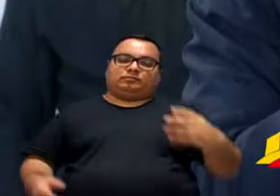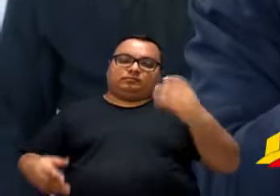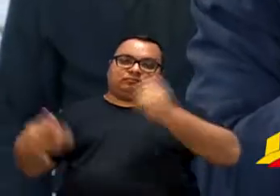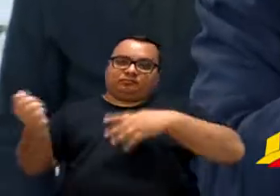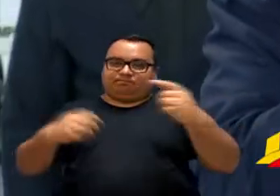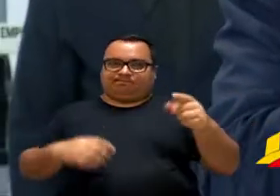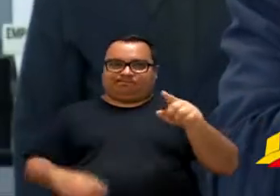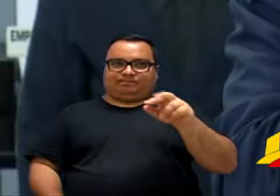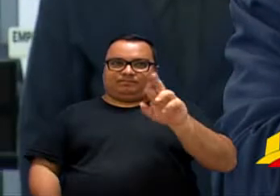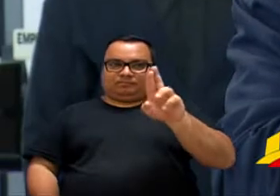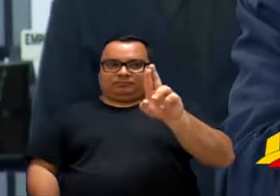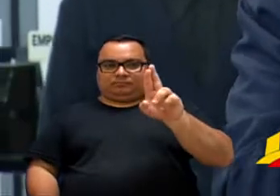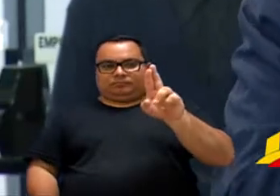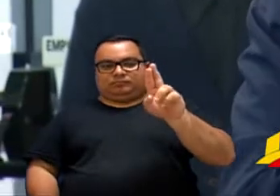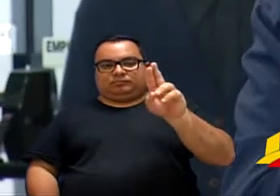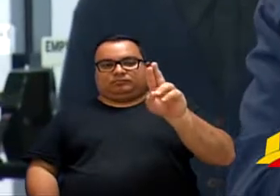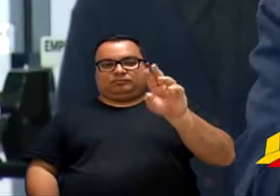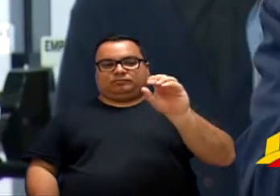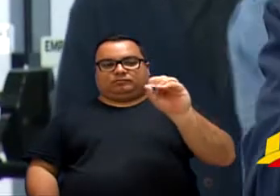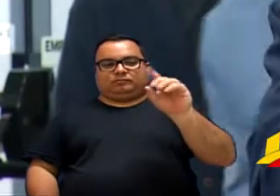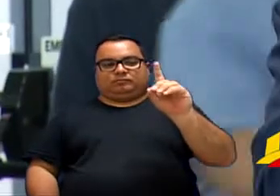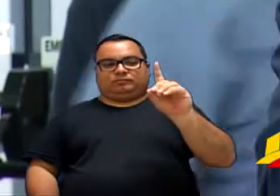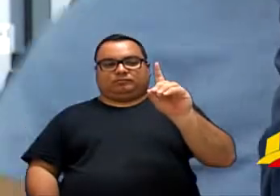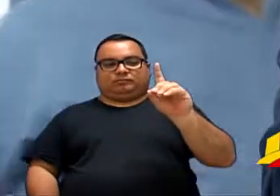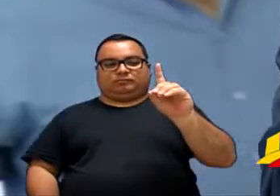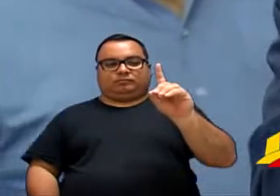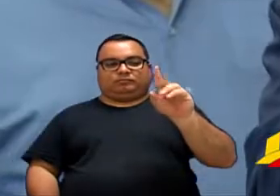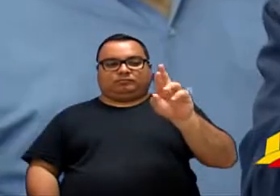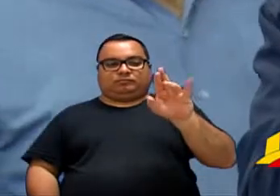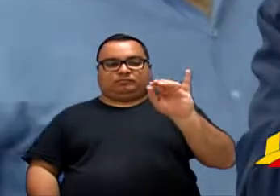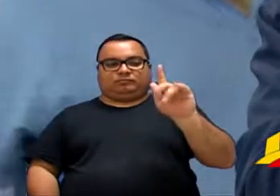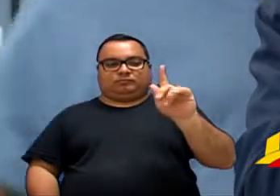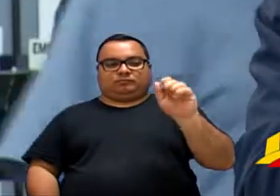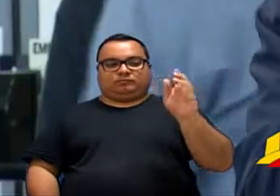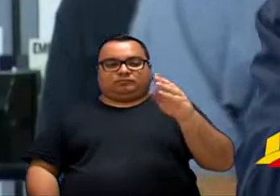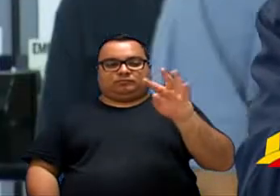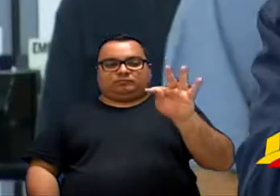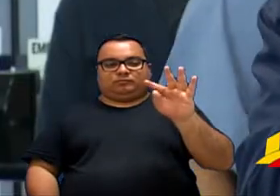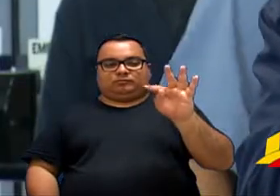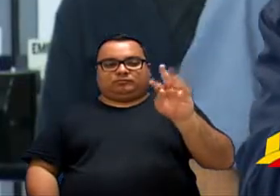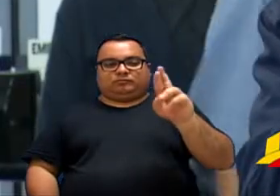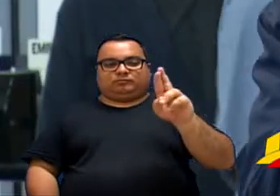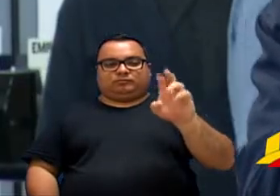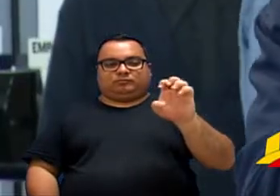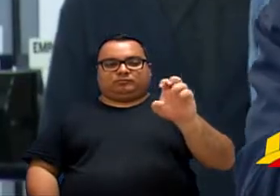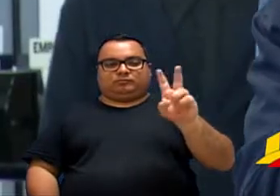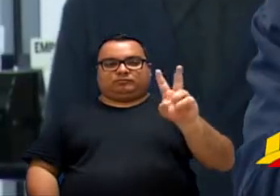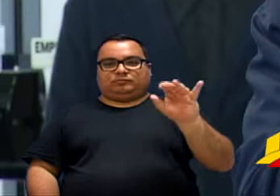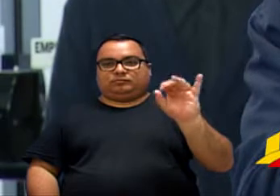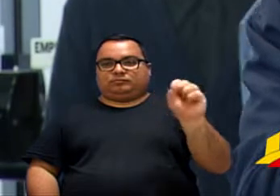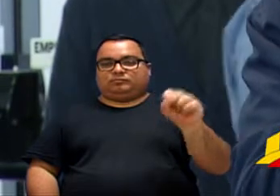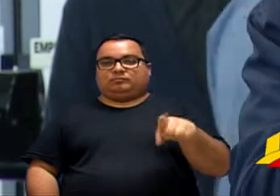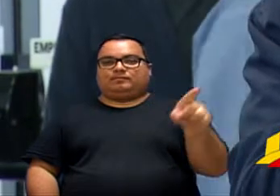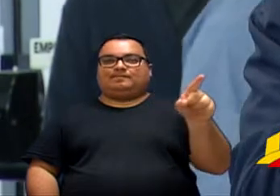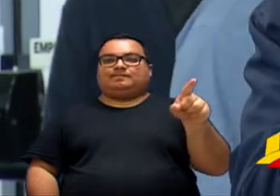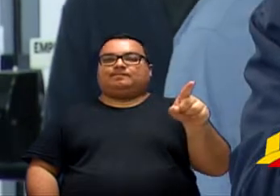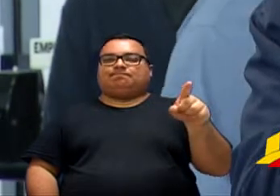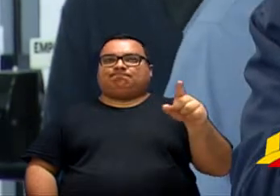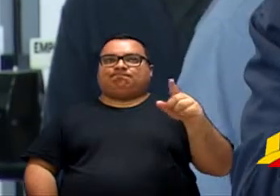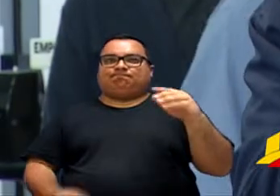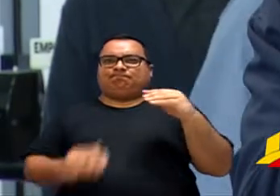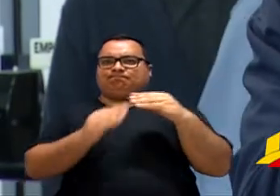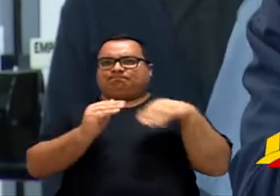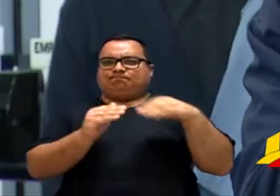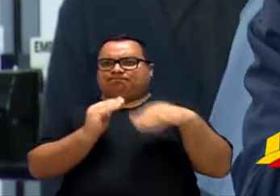Na questão dos pareceres aí que realmente nós já discutimos algumas sessões atrás que mandar